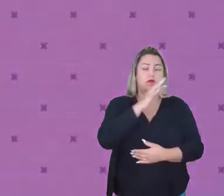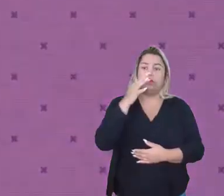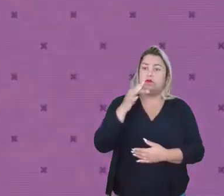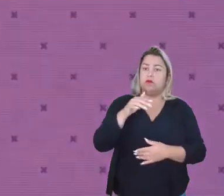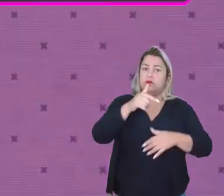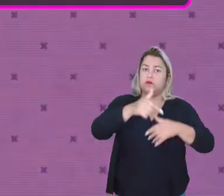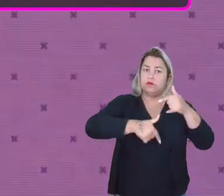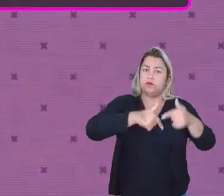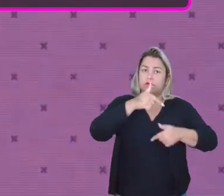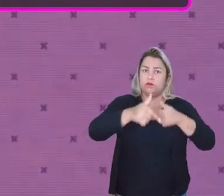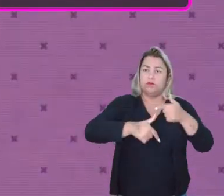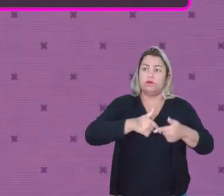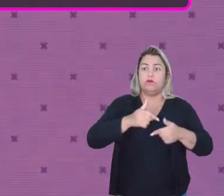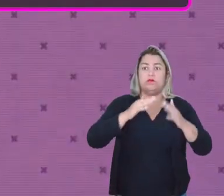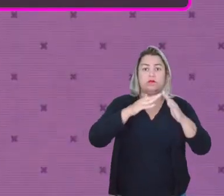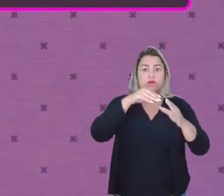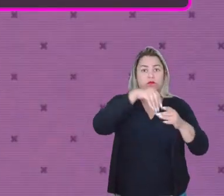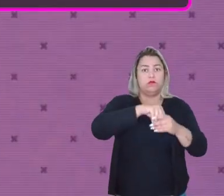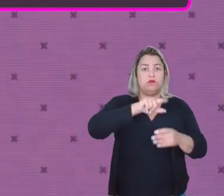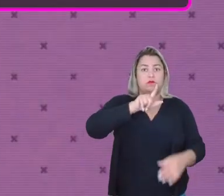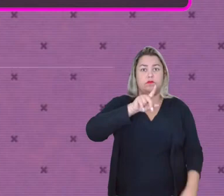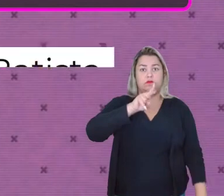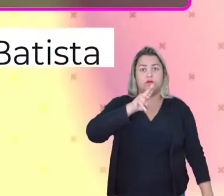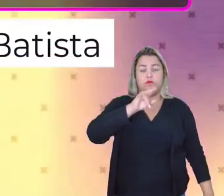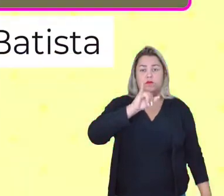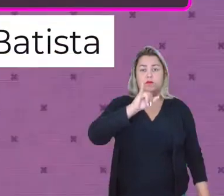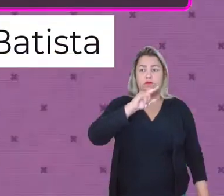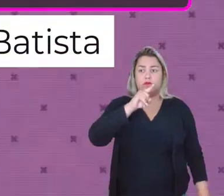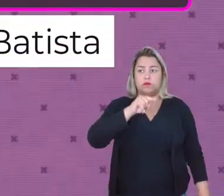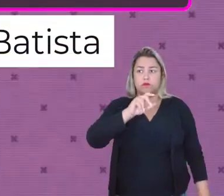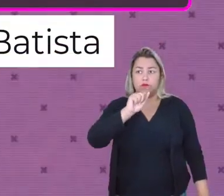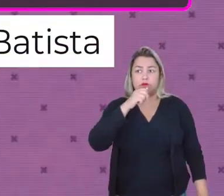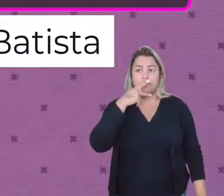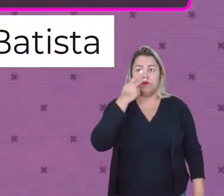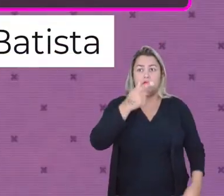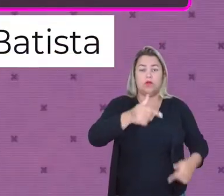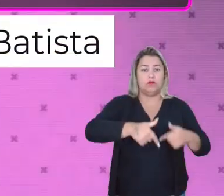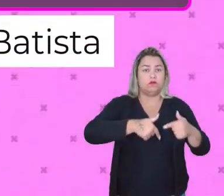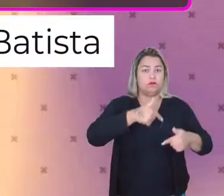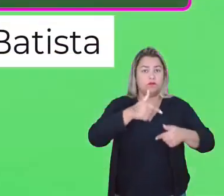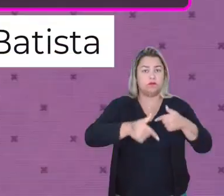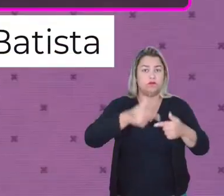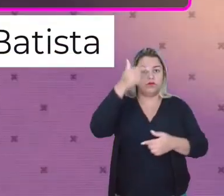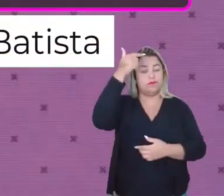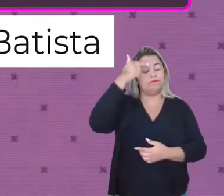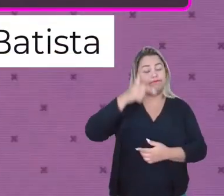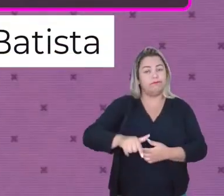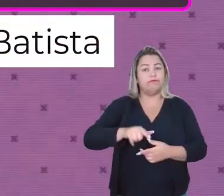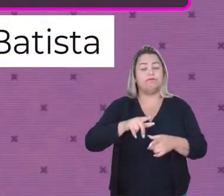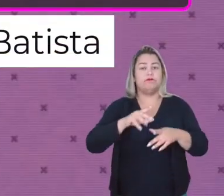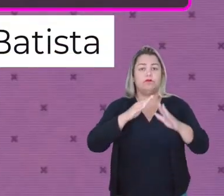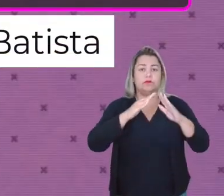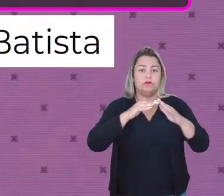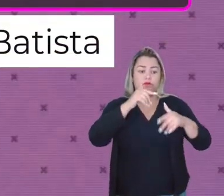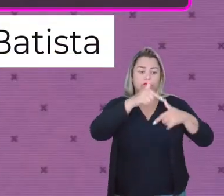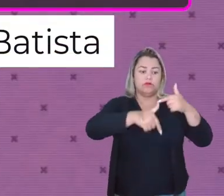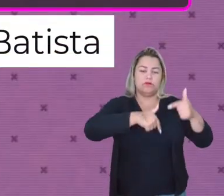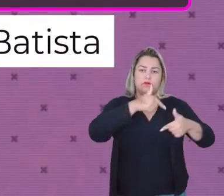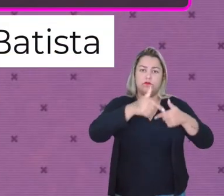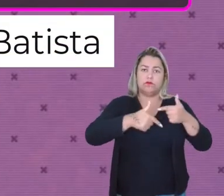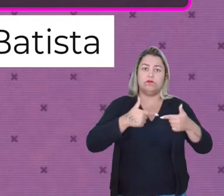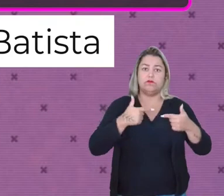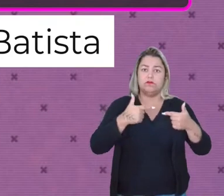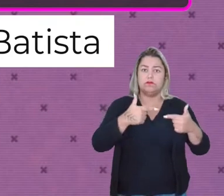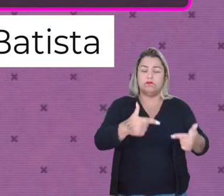das Trabalhadoras Domésticas, Luísa Batista, contou um pouco sobre as lutas e conquistas das trabalhadoras domésticas e os desafios que se